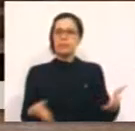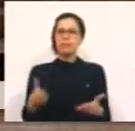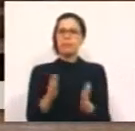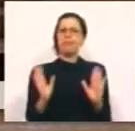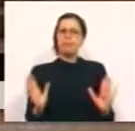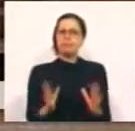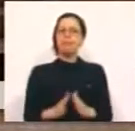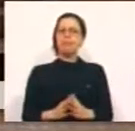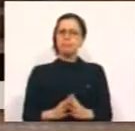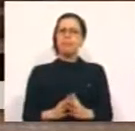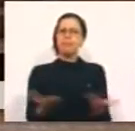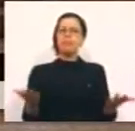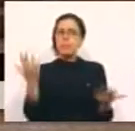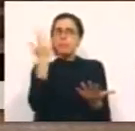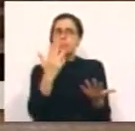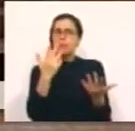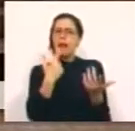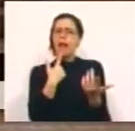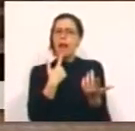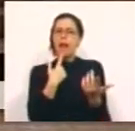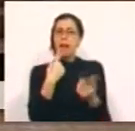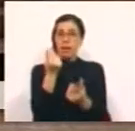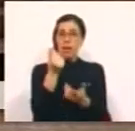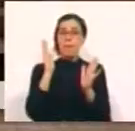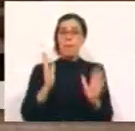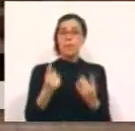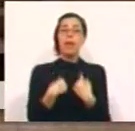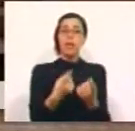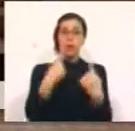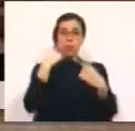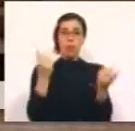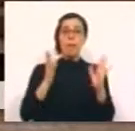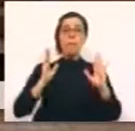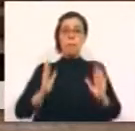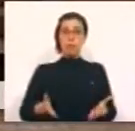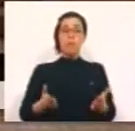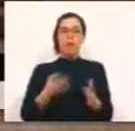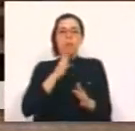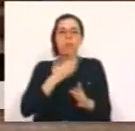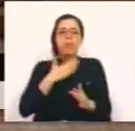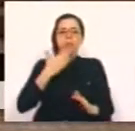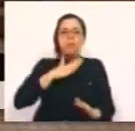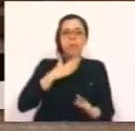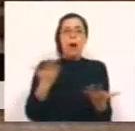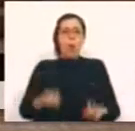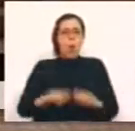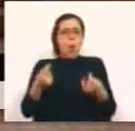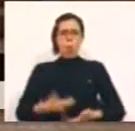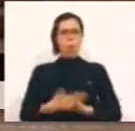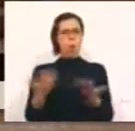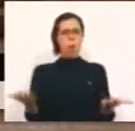caminho, sobretudo quando as artes reclamam verbas e os transportes públicos remendam caminhos por falta de